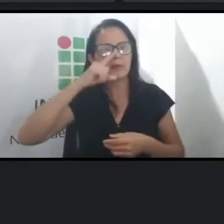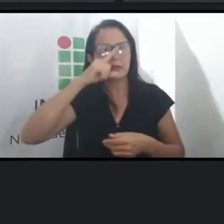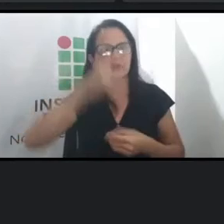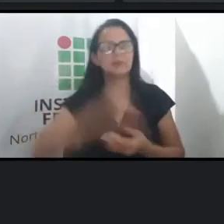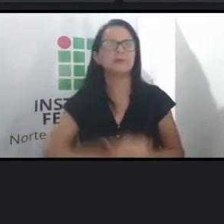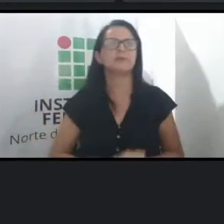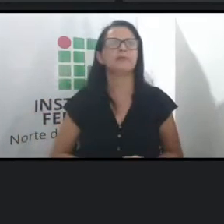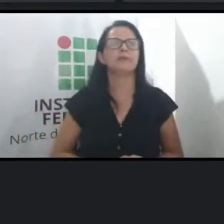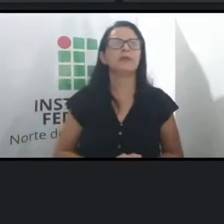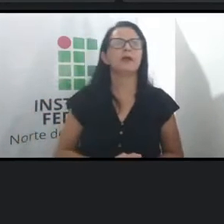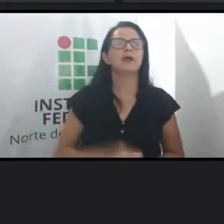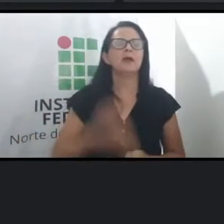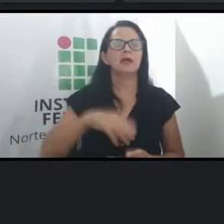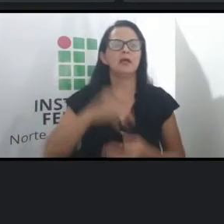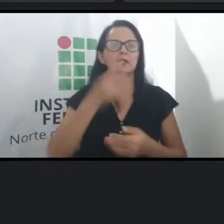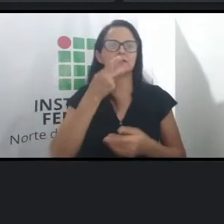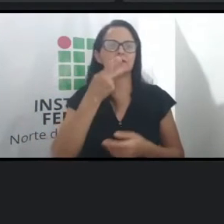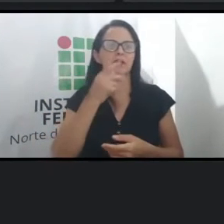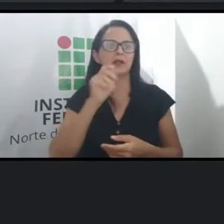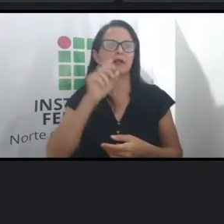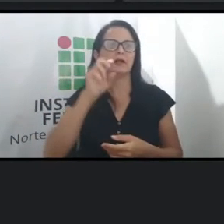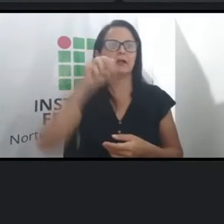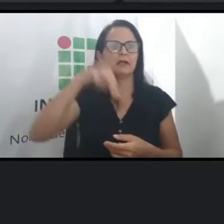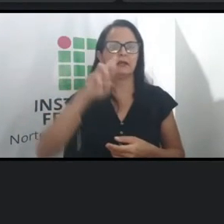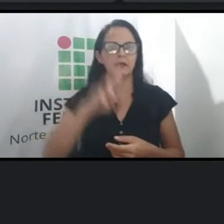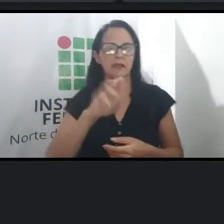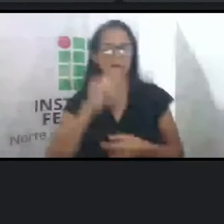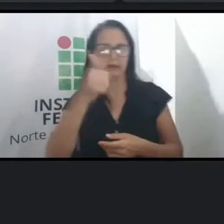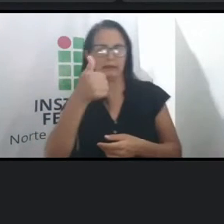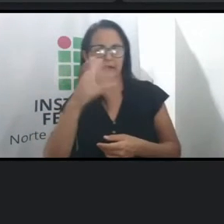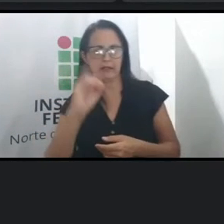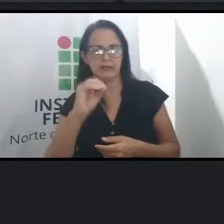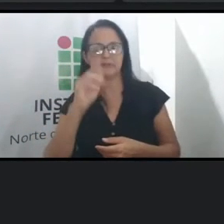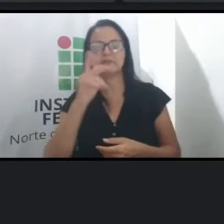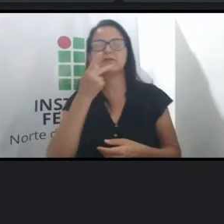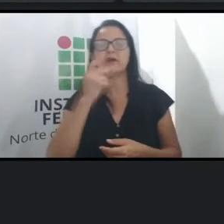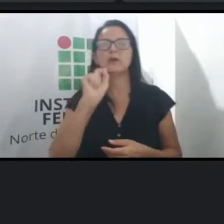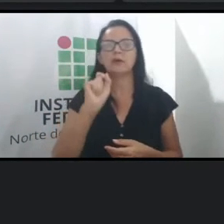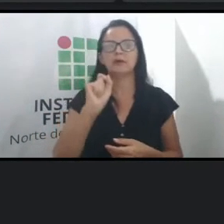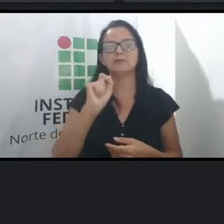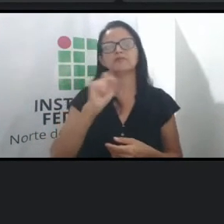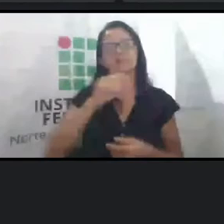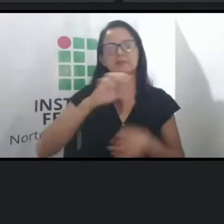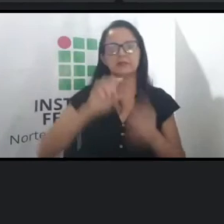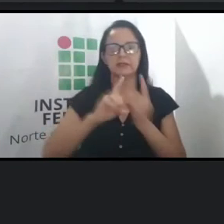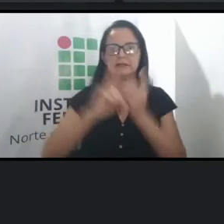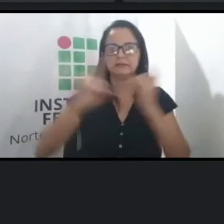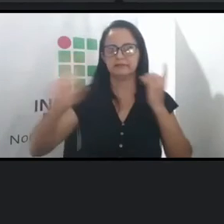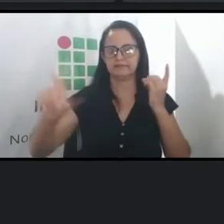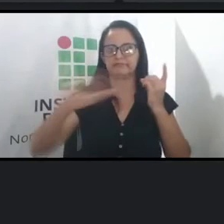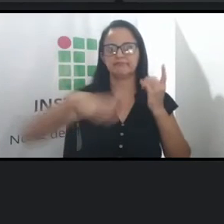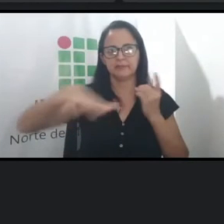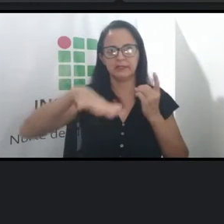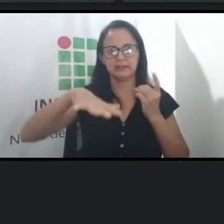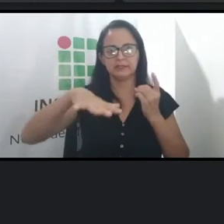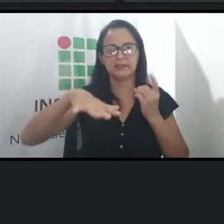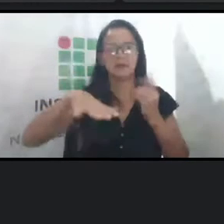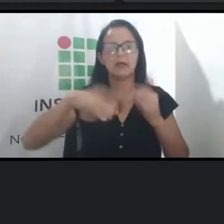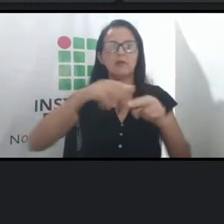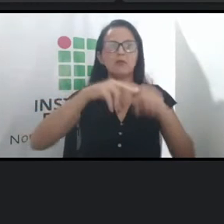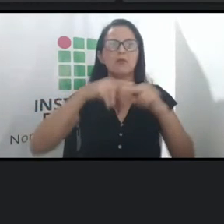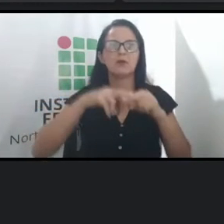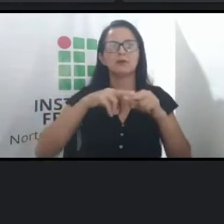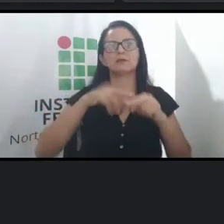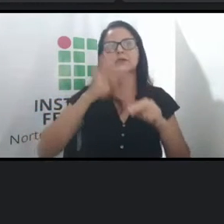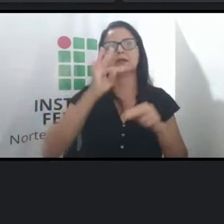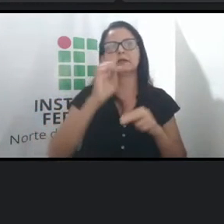essa distância ela é dada em função da tensão. Por exemplo, vamos pegar a